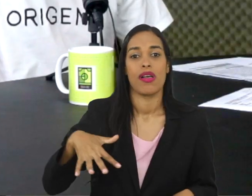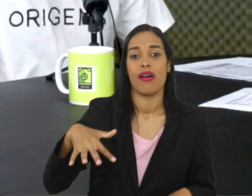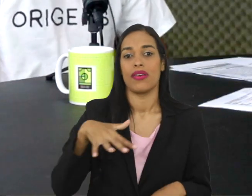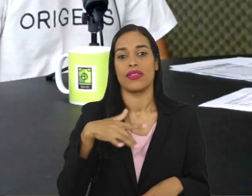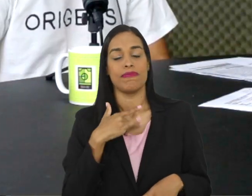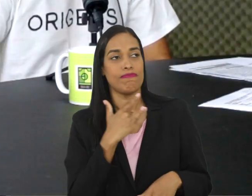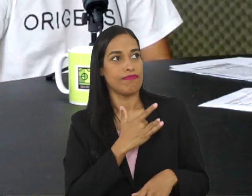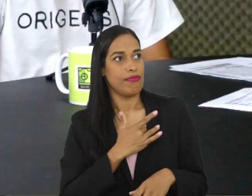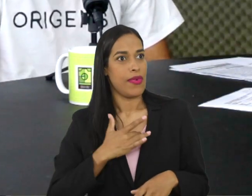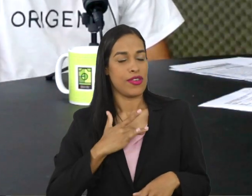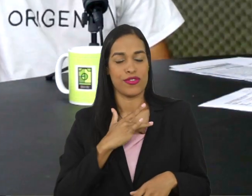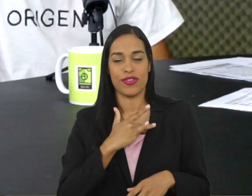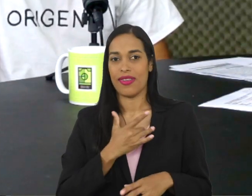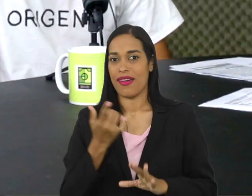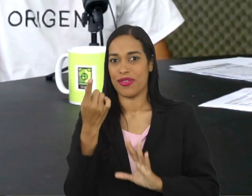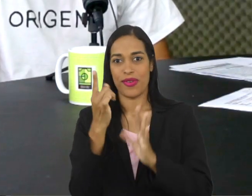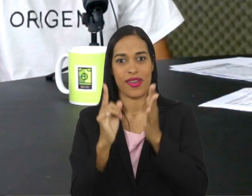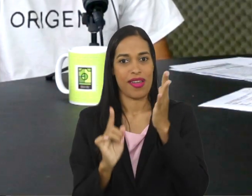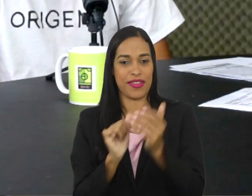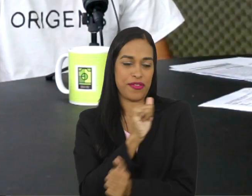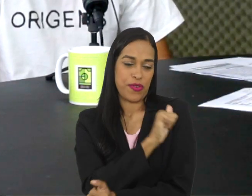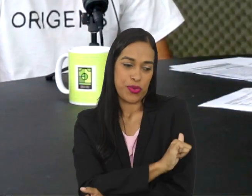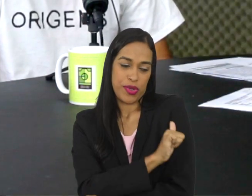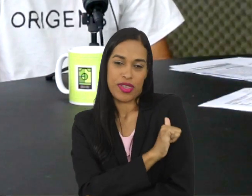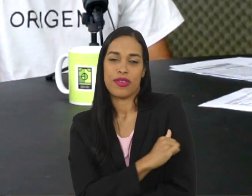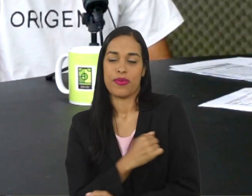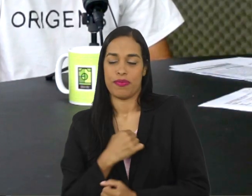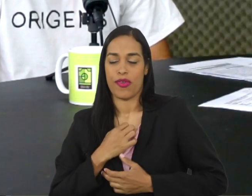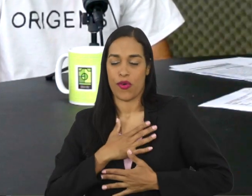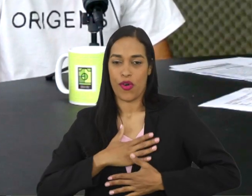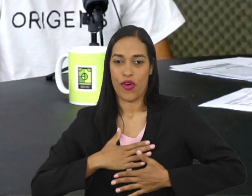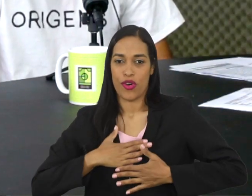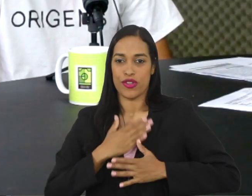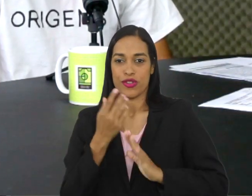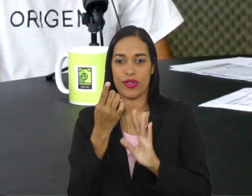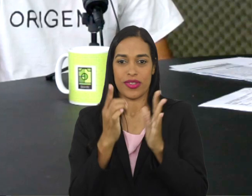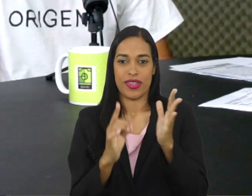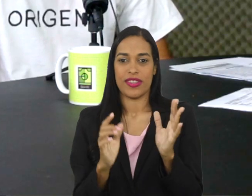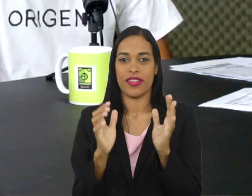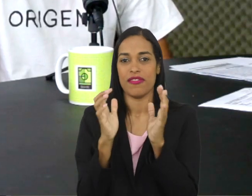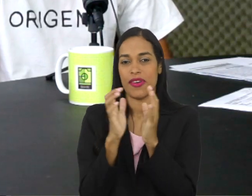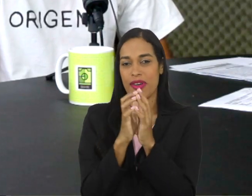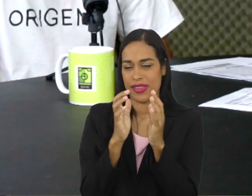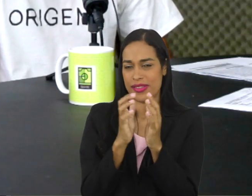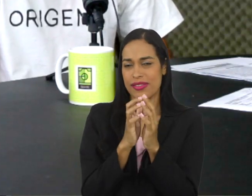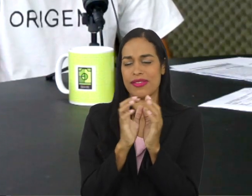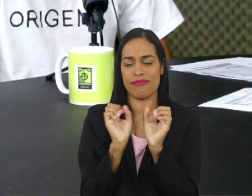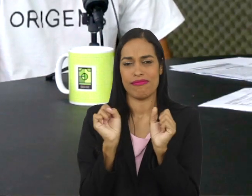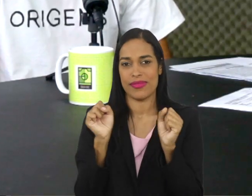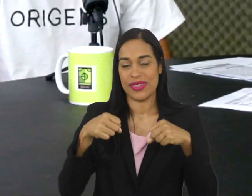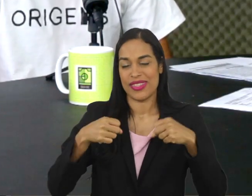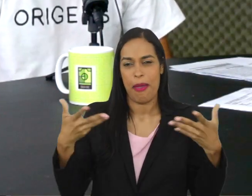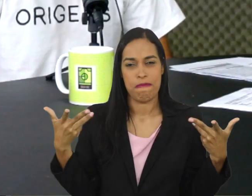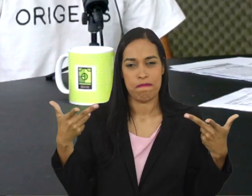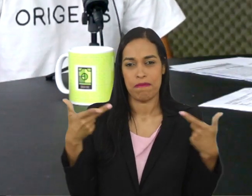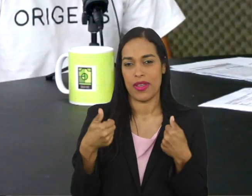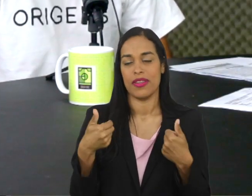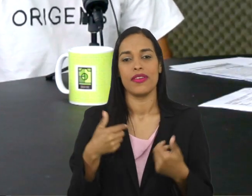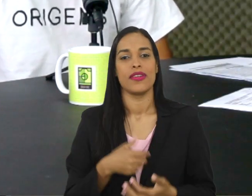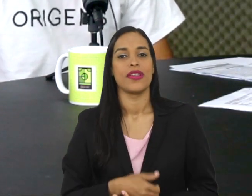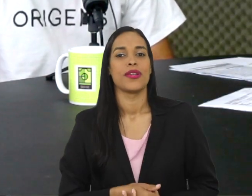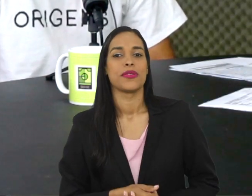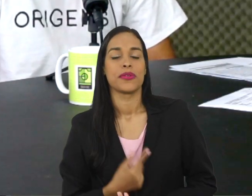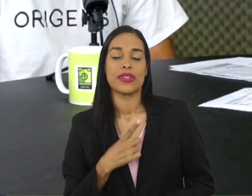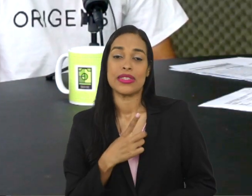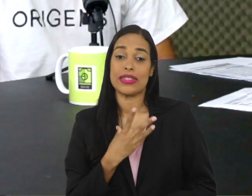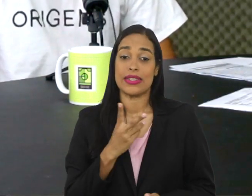apaixonado pelo Carnaval do Rio de Janeiro, uma das coisas que eu sinto falta, apesar de gostar muito do Carnaval daqui também, achar extraordinário. Mas eu sempre